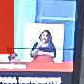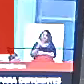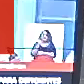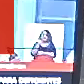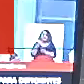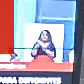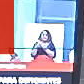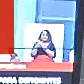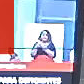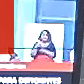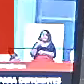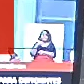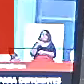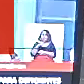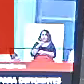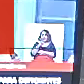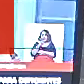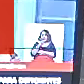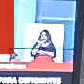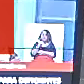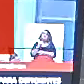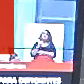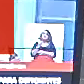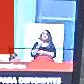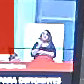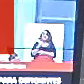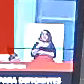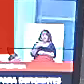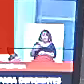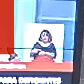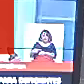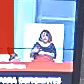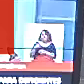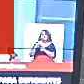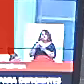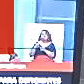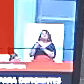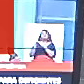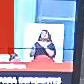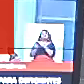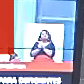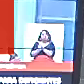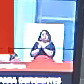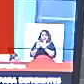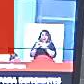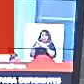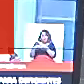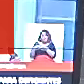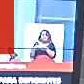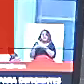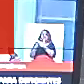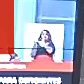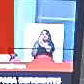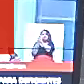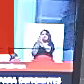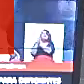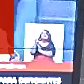possamos juntos, enquanto comissão, ir até o secretário de governo, Igor Eto, solicitando